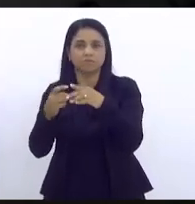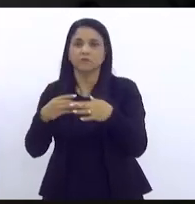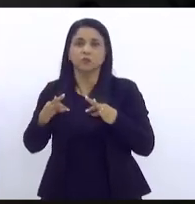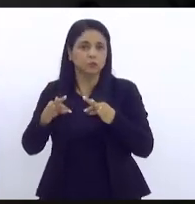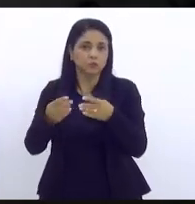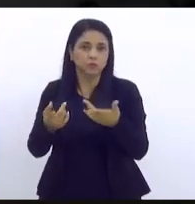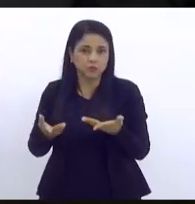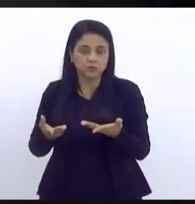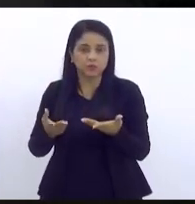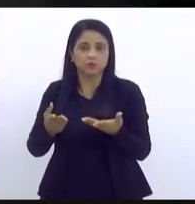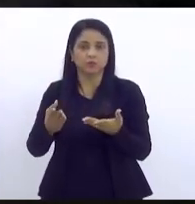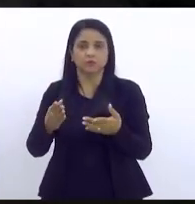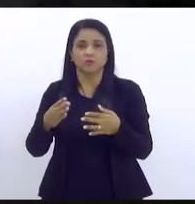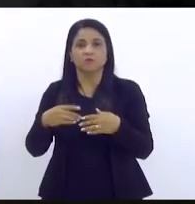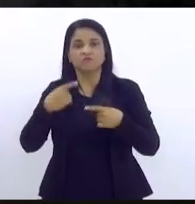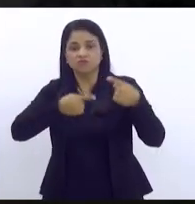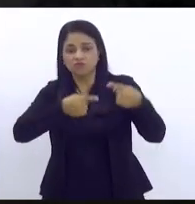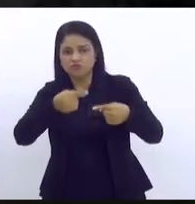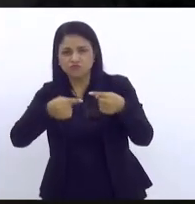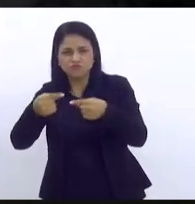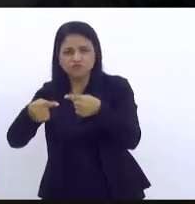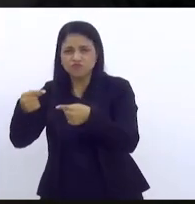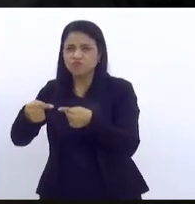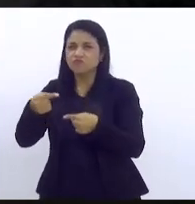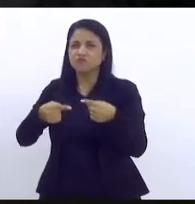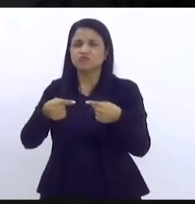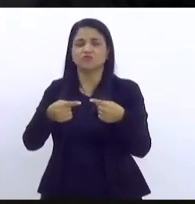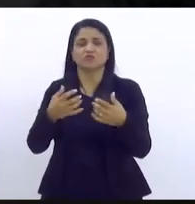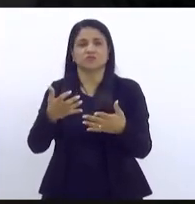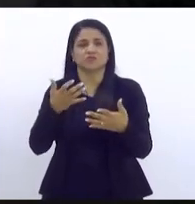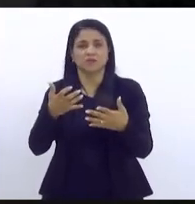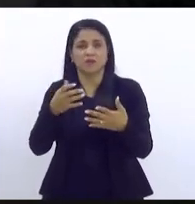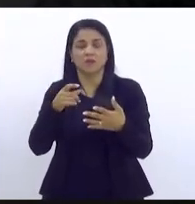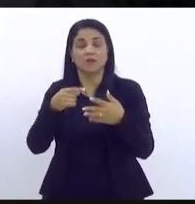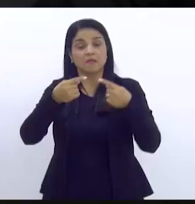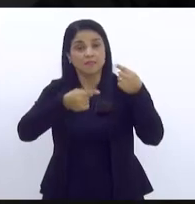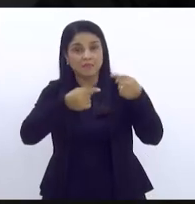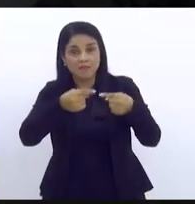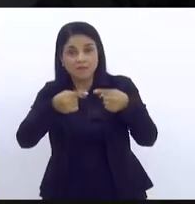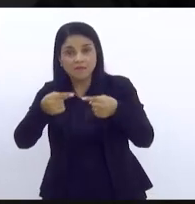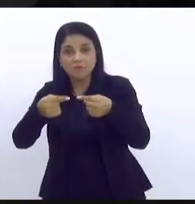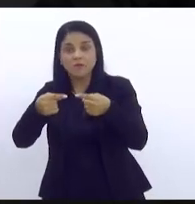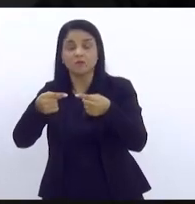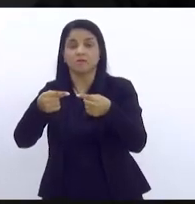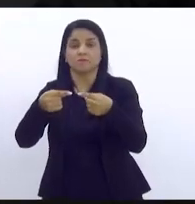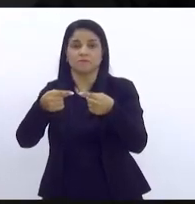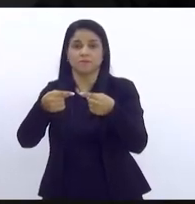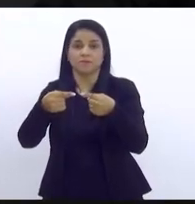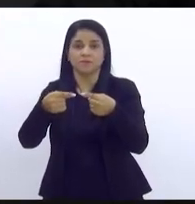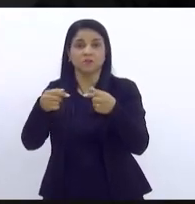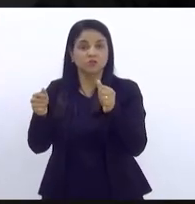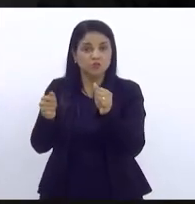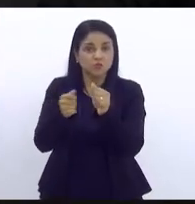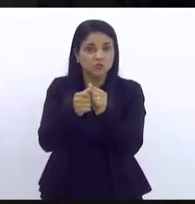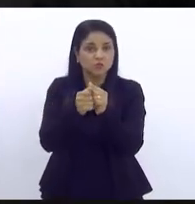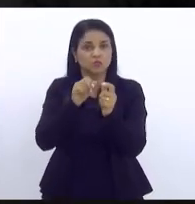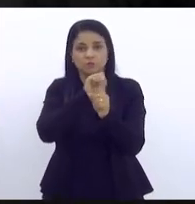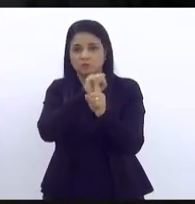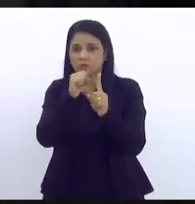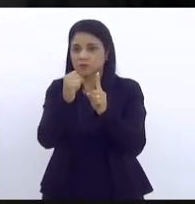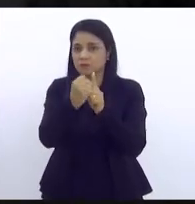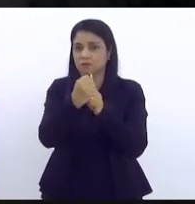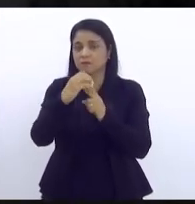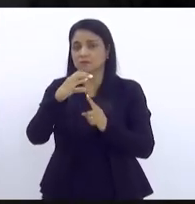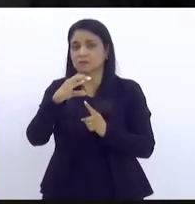colocamos Sim todo mundo tá discutindo mas mais do que discutir a gente quer trazer esse debate a tona junto com toda a sociedade civil